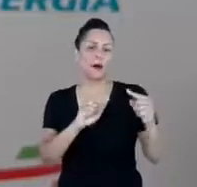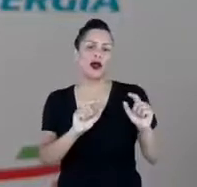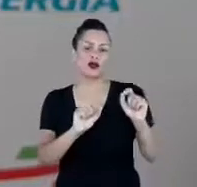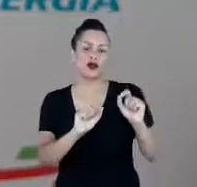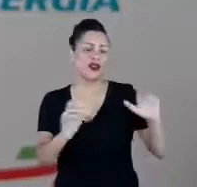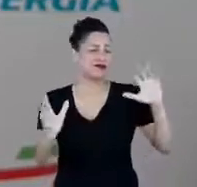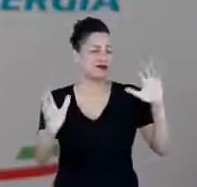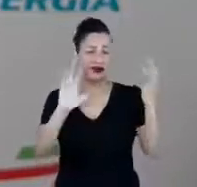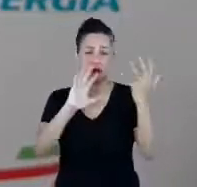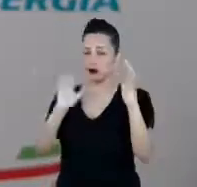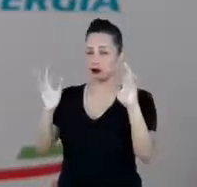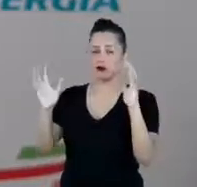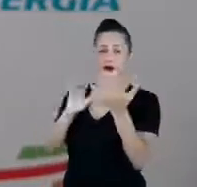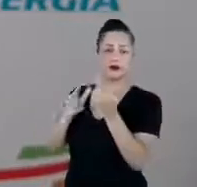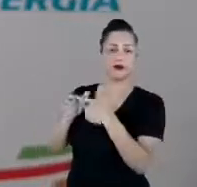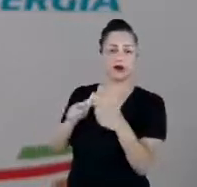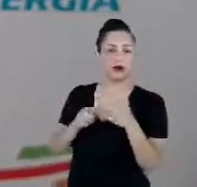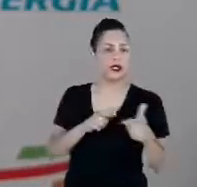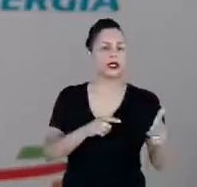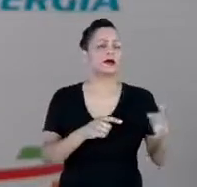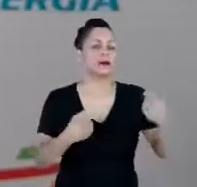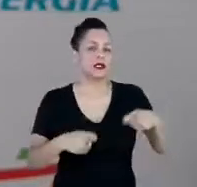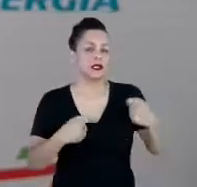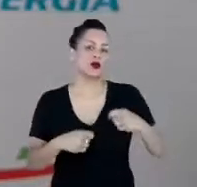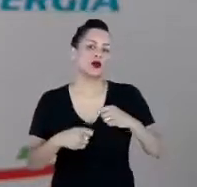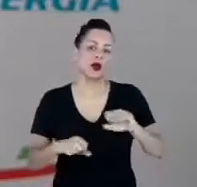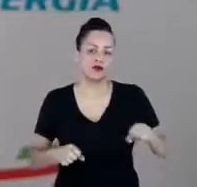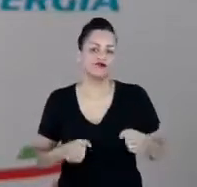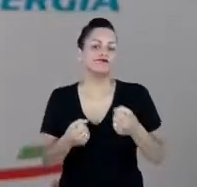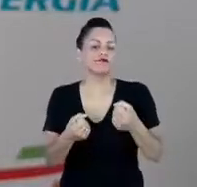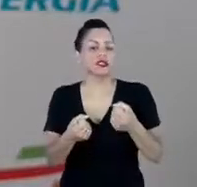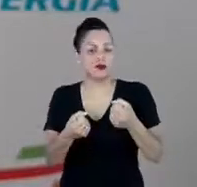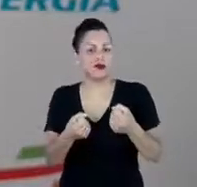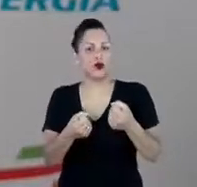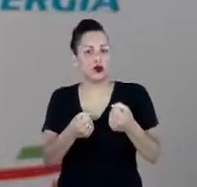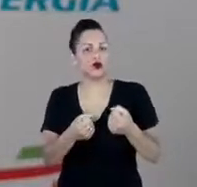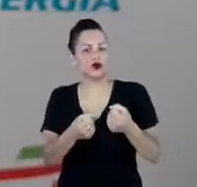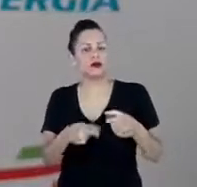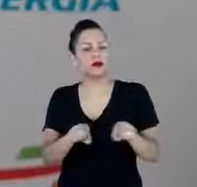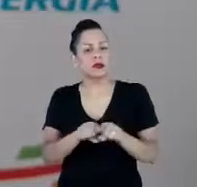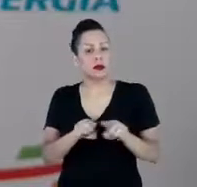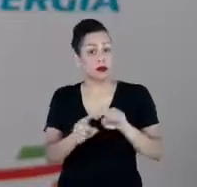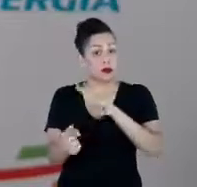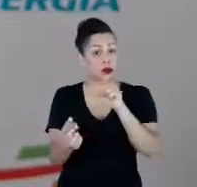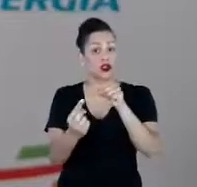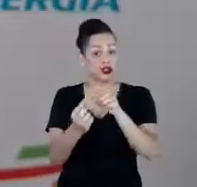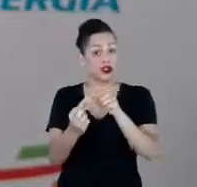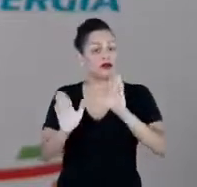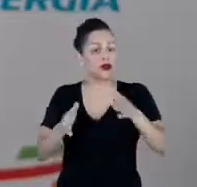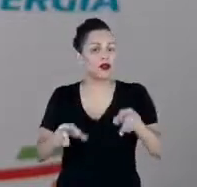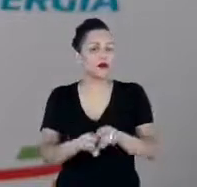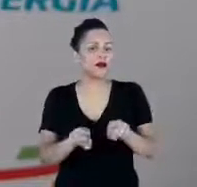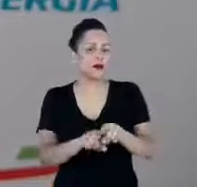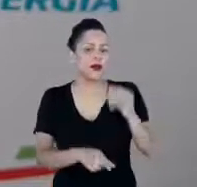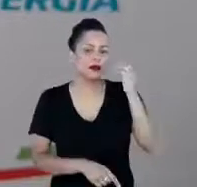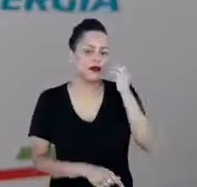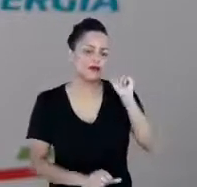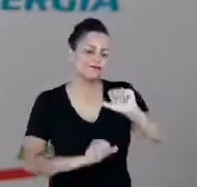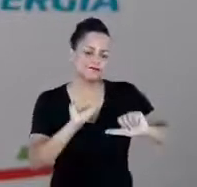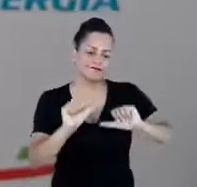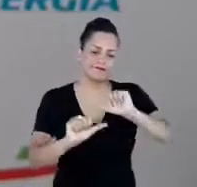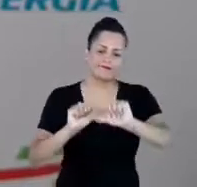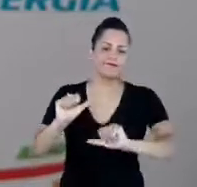climática tornou uma força-tarefa e um objetivo e continuamente temos tentado transformar fazer as transformações